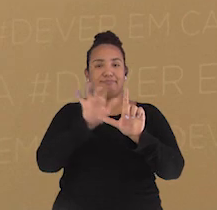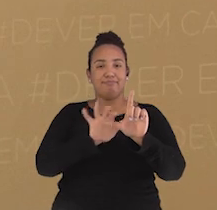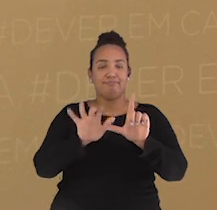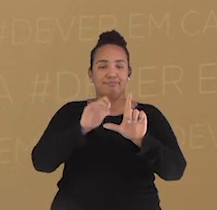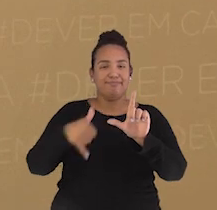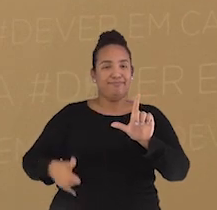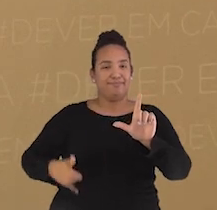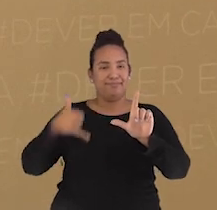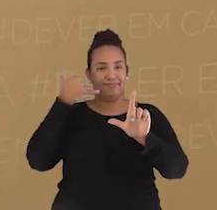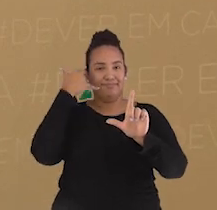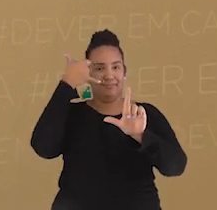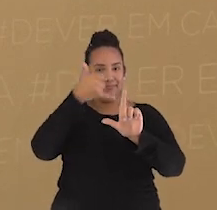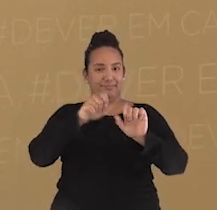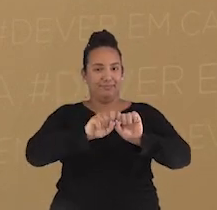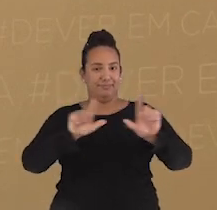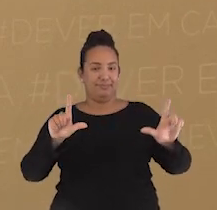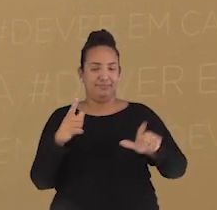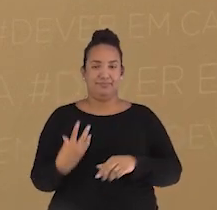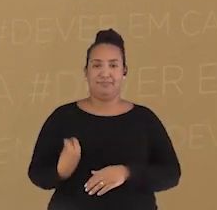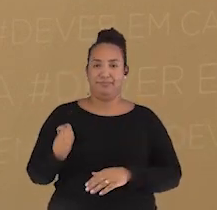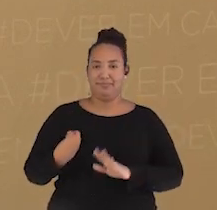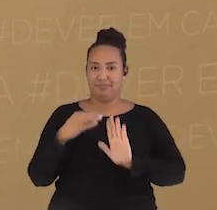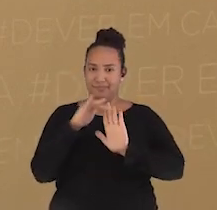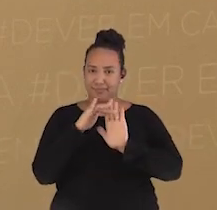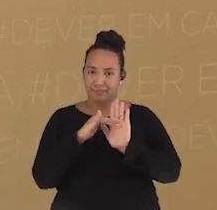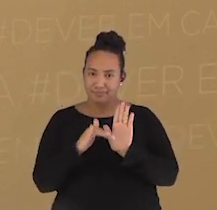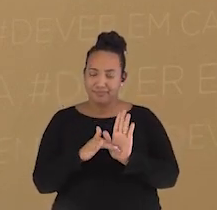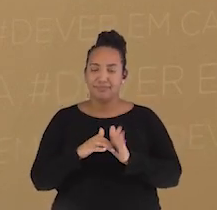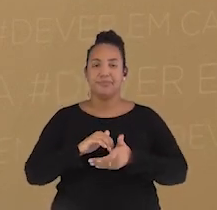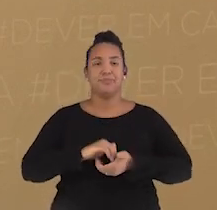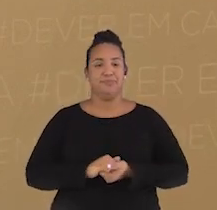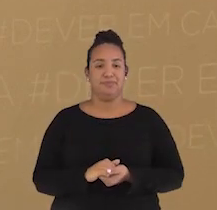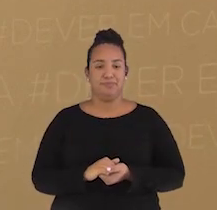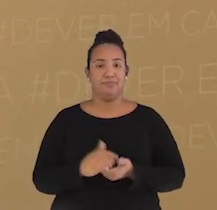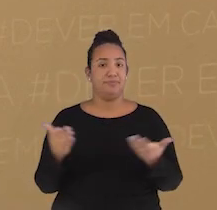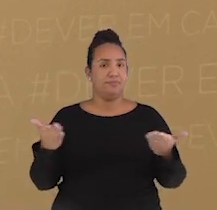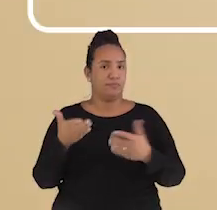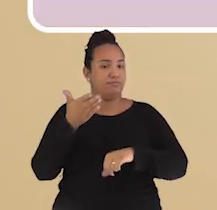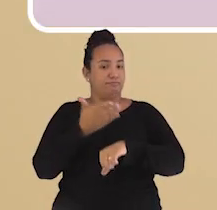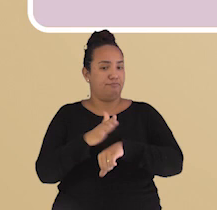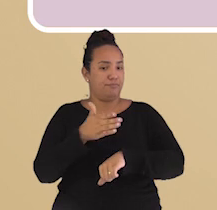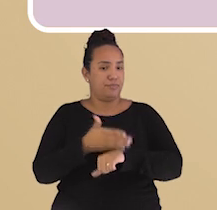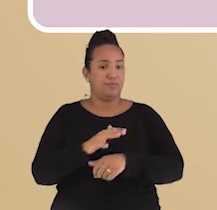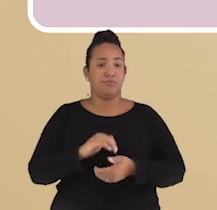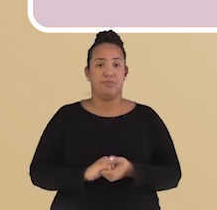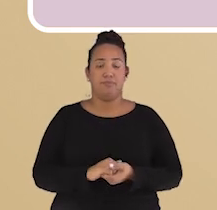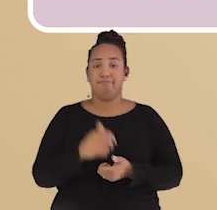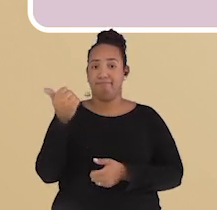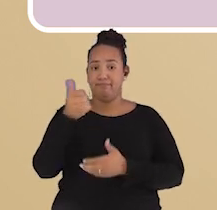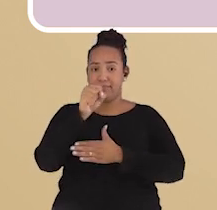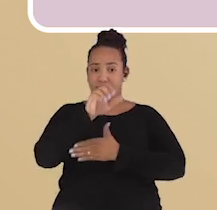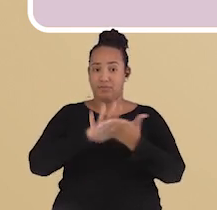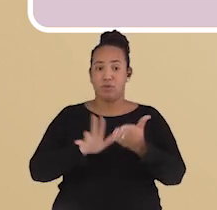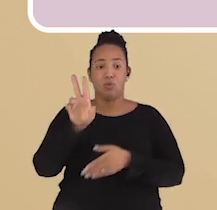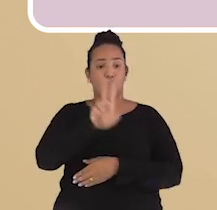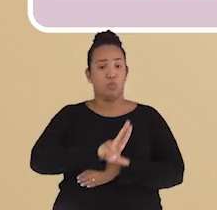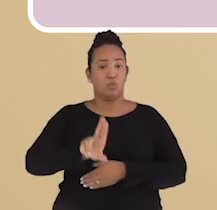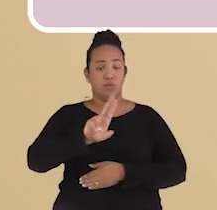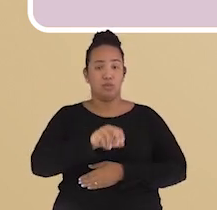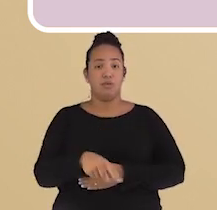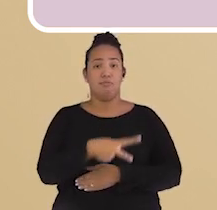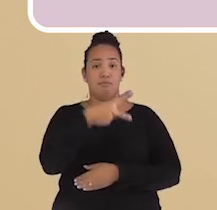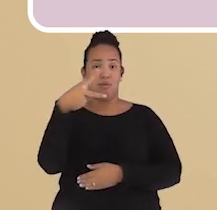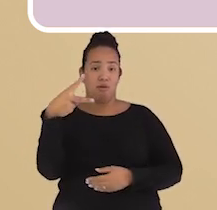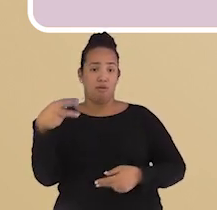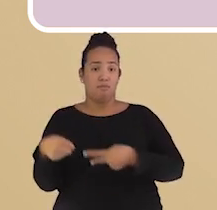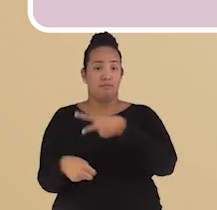que aparece na sua tela e marque sua presença. Vamos praticar? Número 1. Utilize os sinais de maior,